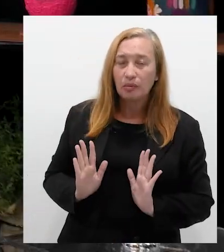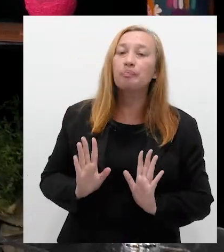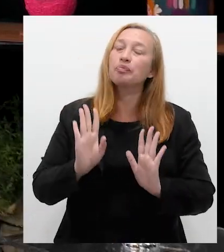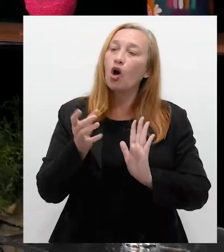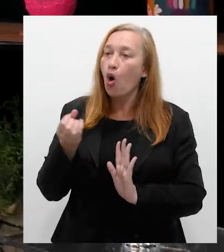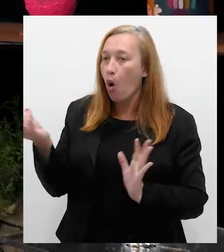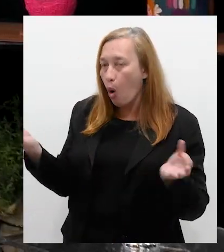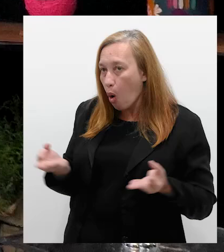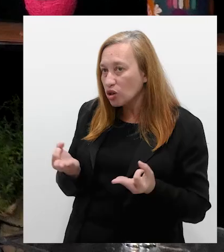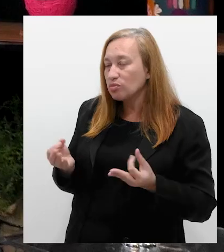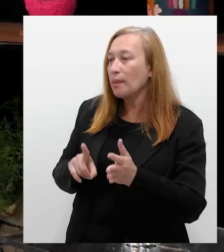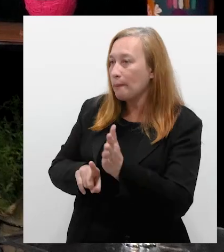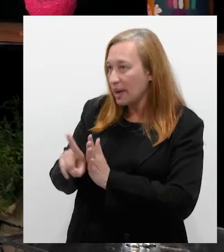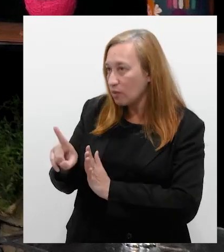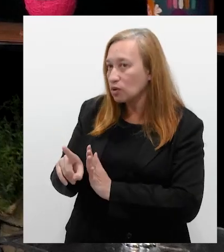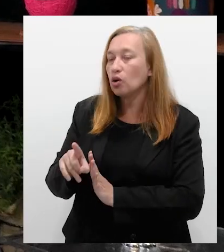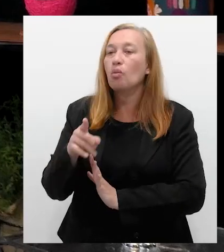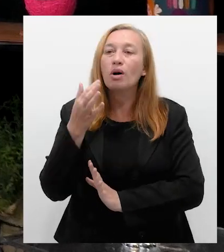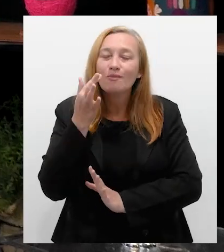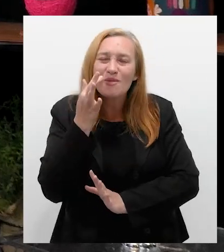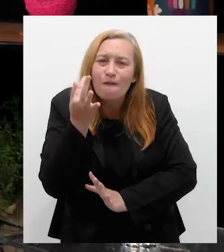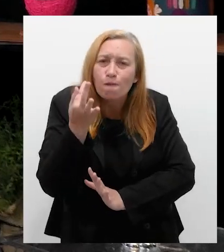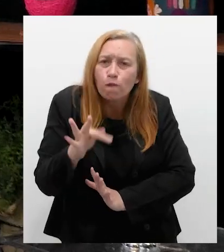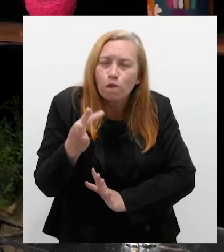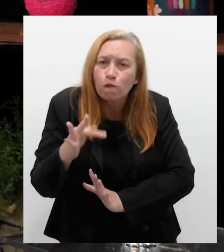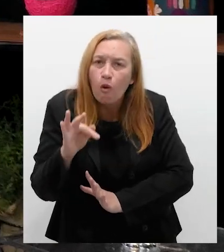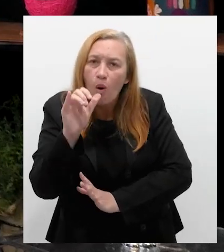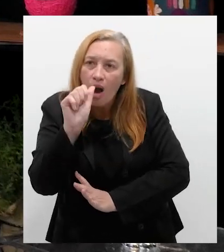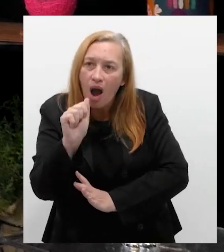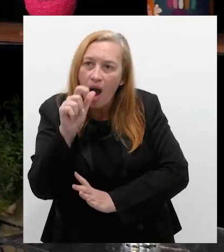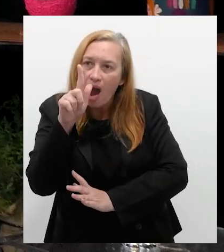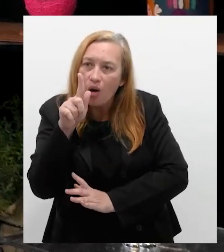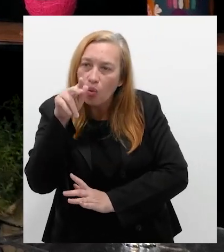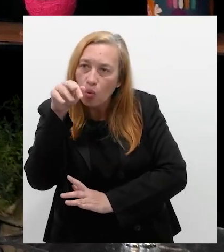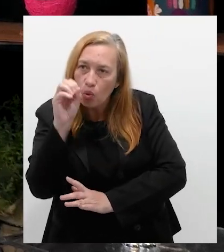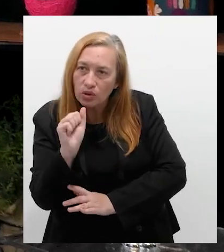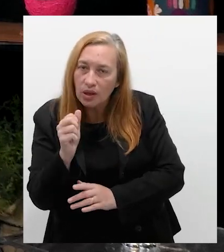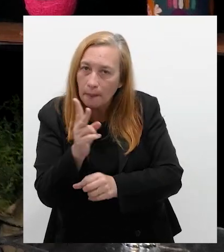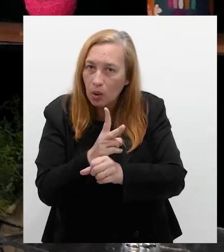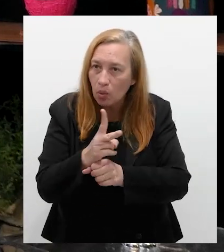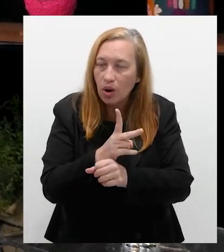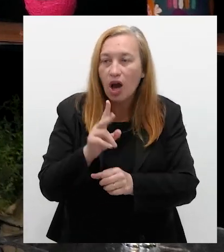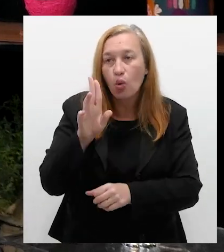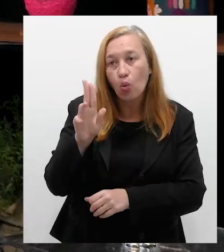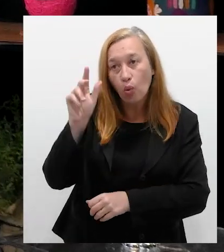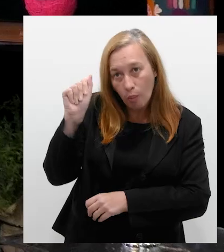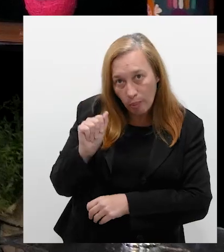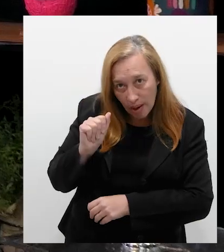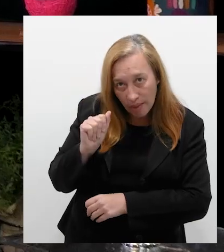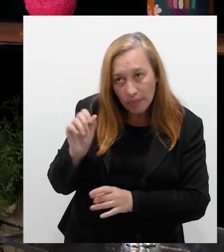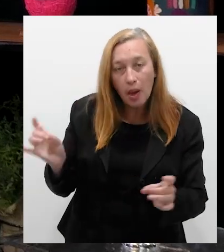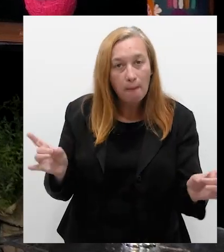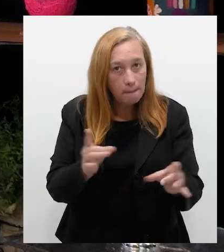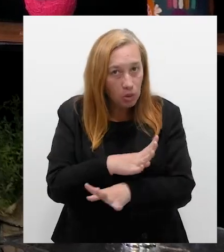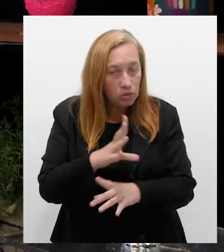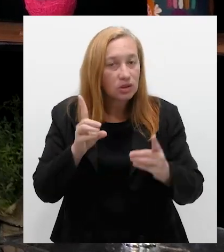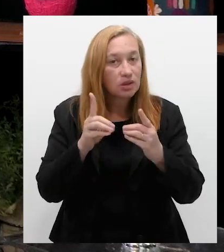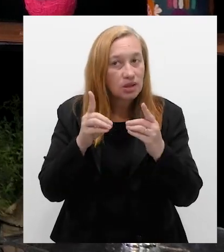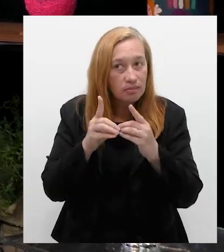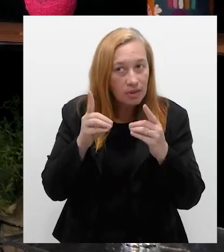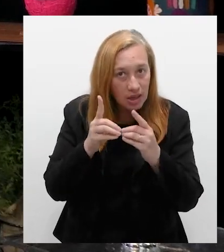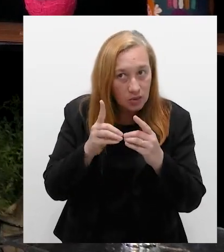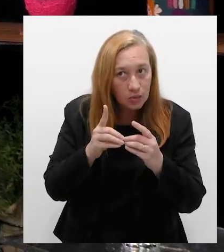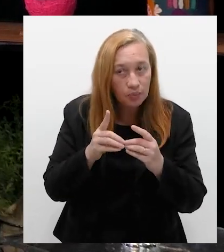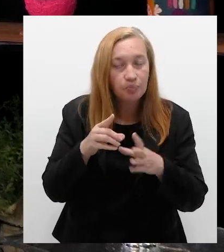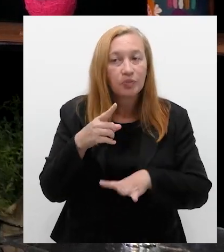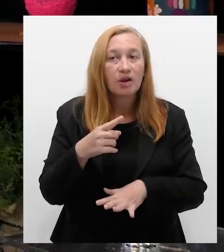Numa questão dessa, de uma dor aguda, né? Primeiro ponto a se procurar é uma UPA realmente, uma unidade de pronto atendimento, onde